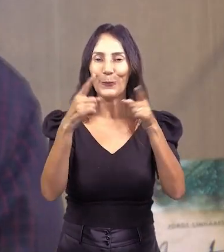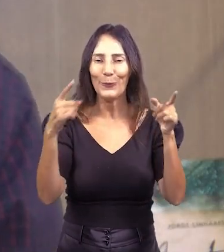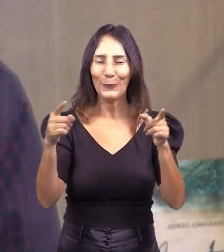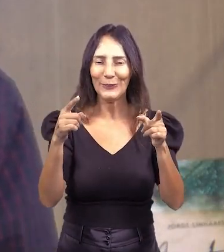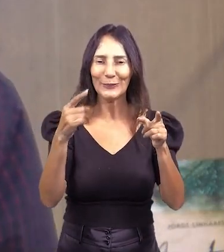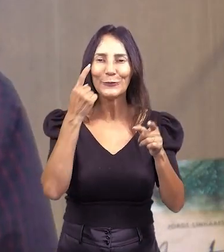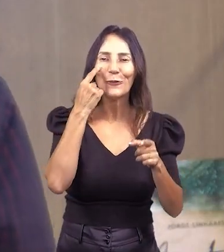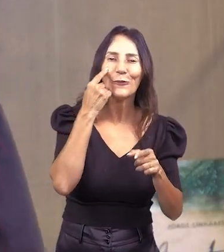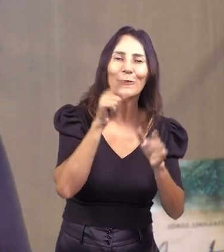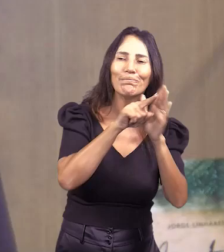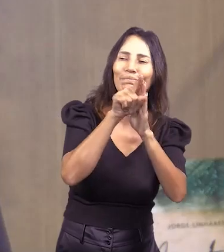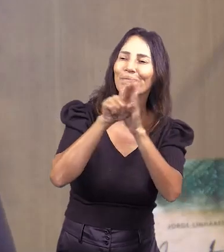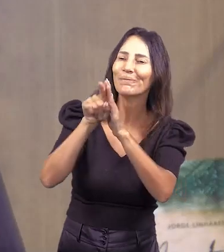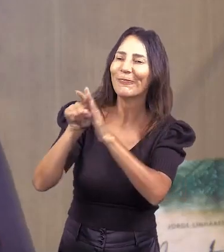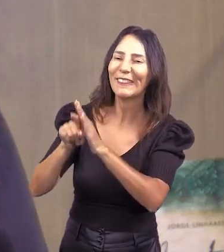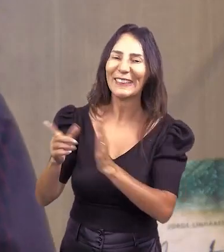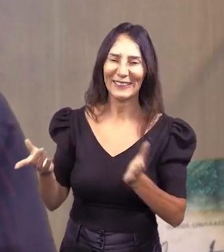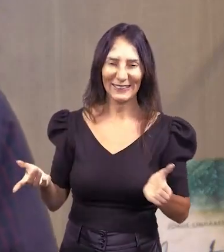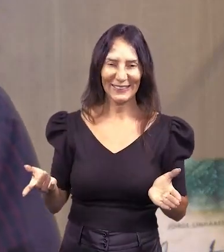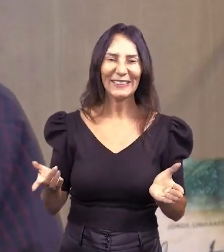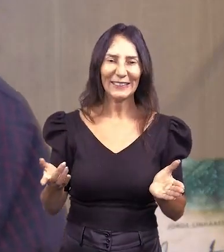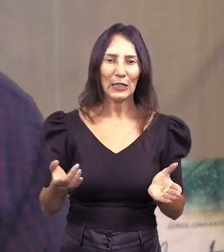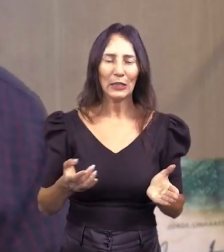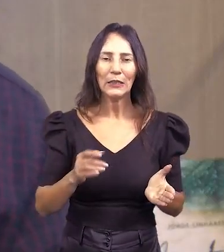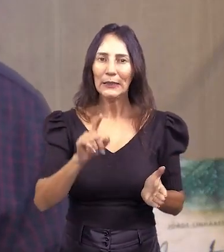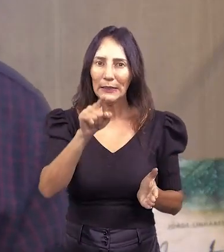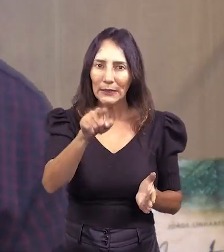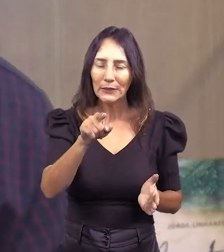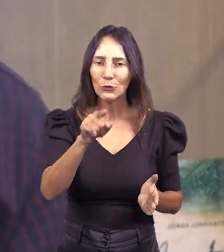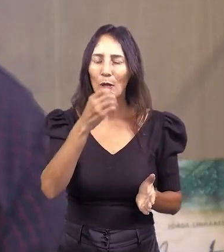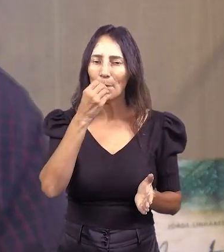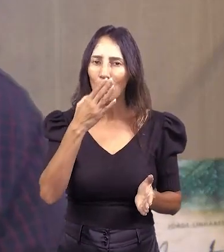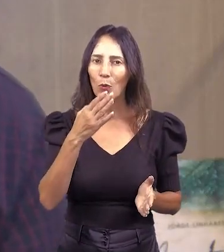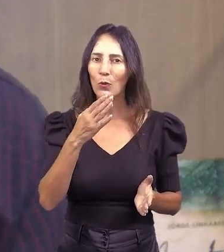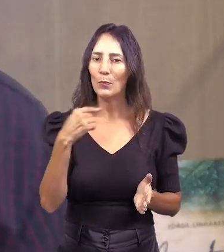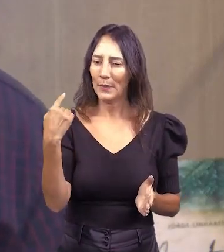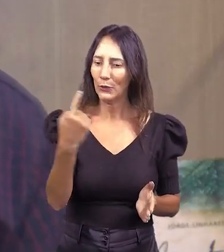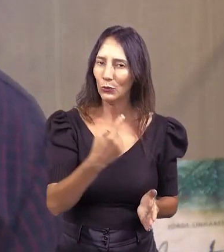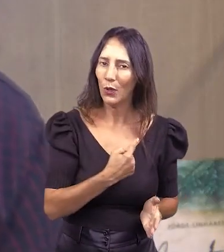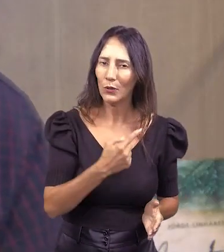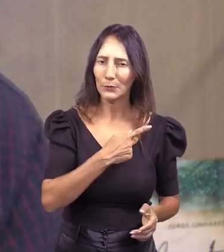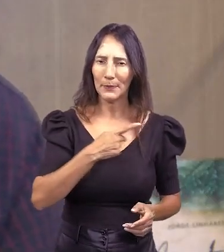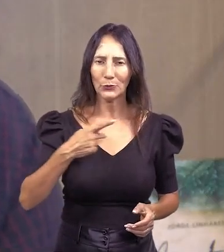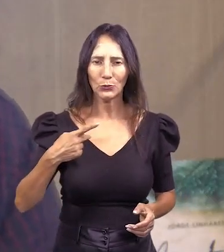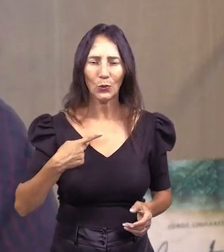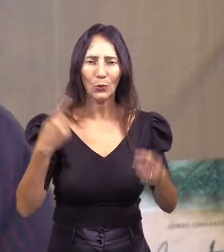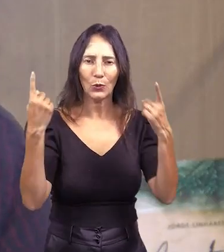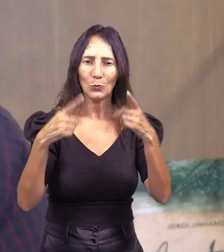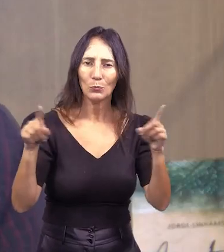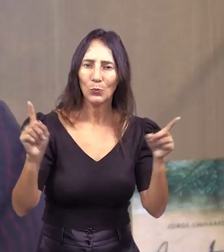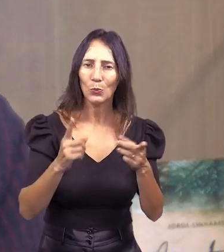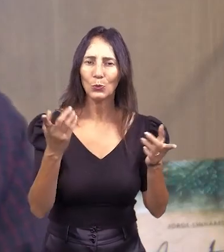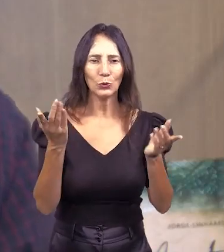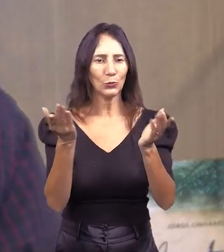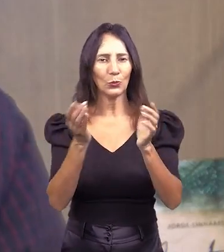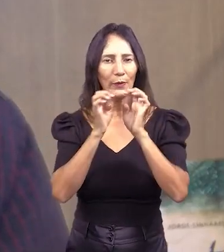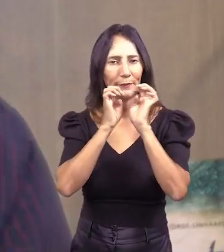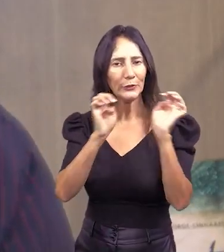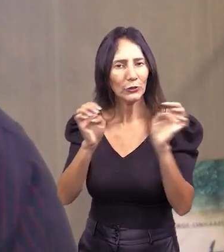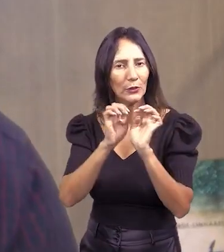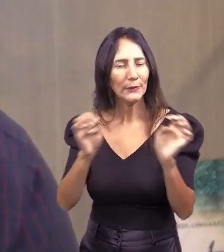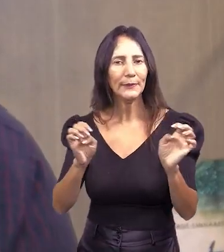público para o músico, isto serve aí para todos nós, serve para os músicos, para nós, os pastores, para